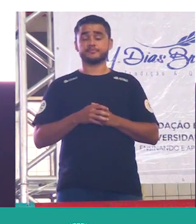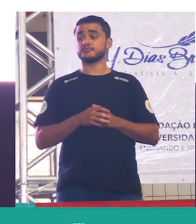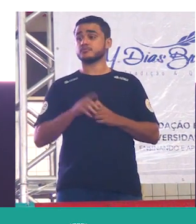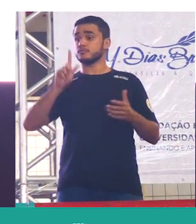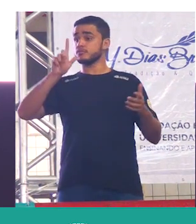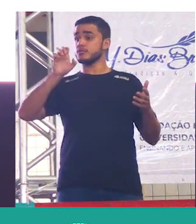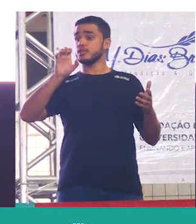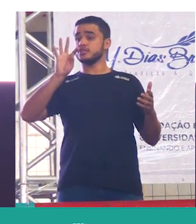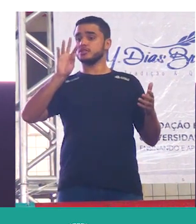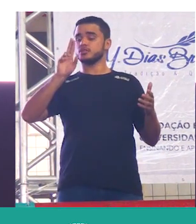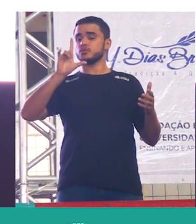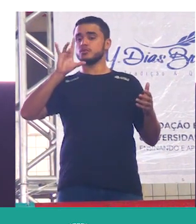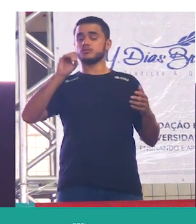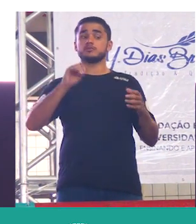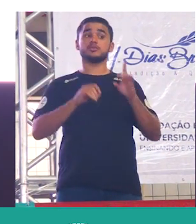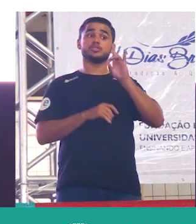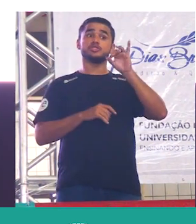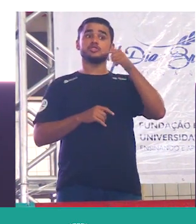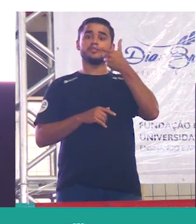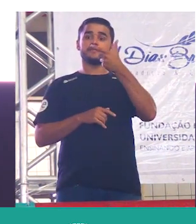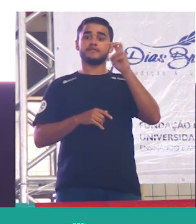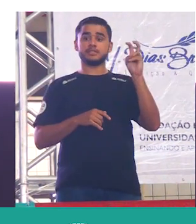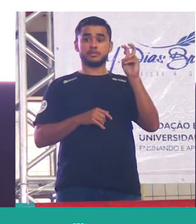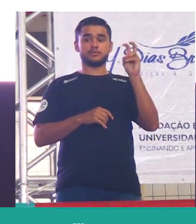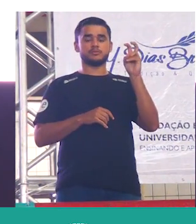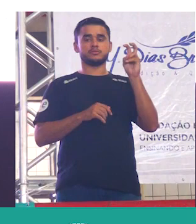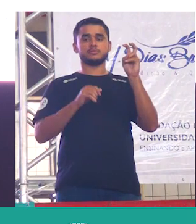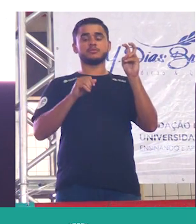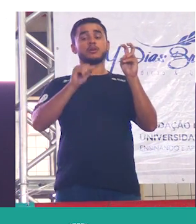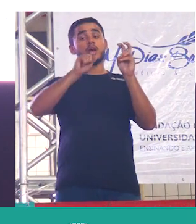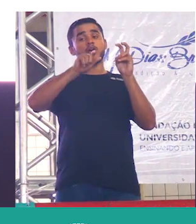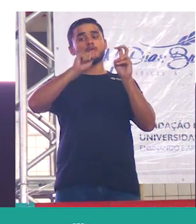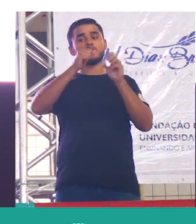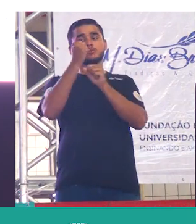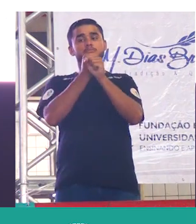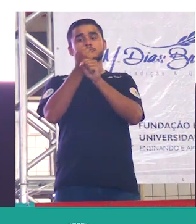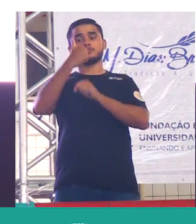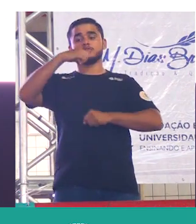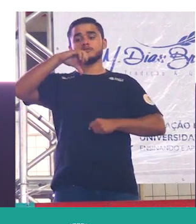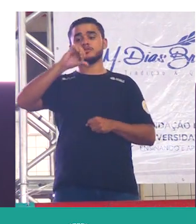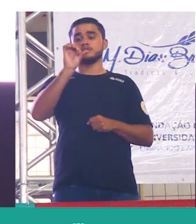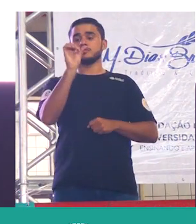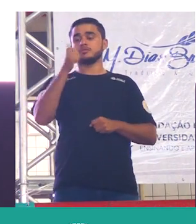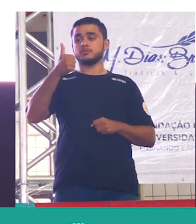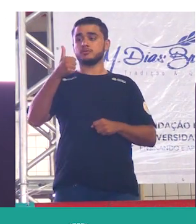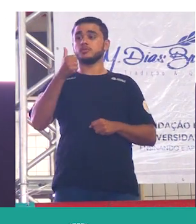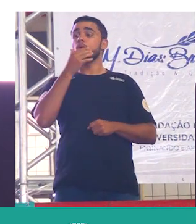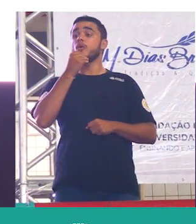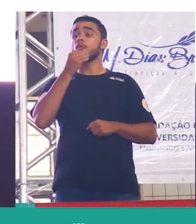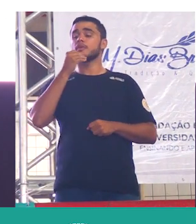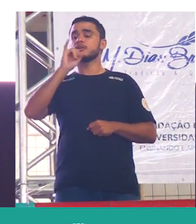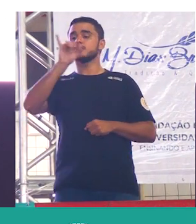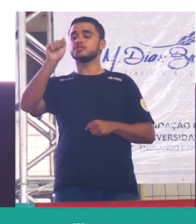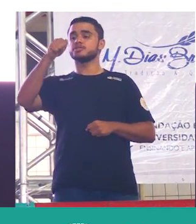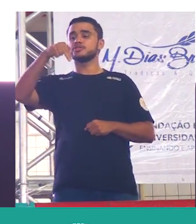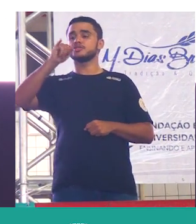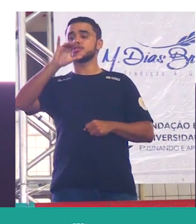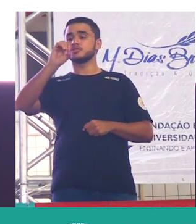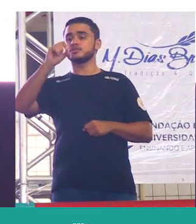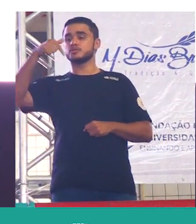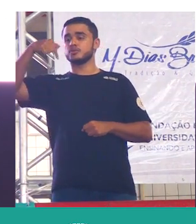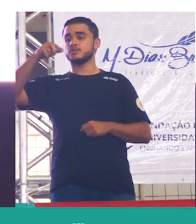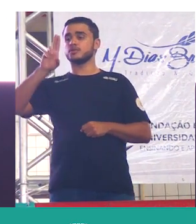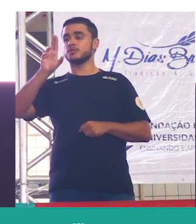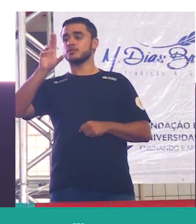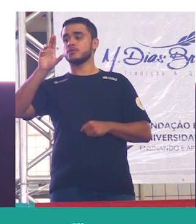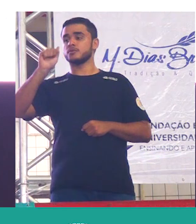de agosto de 61, Jânio Quadros, do qual já falaremos, renunciou à